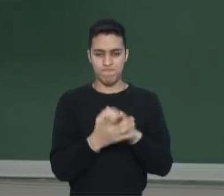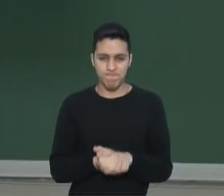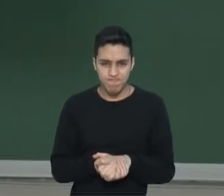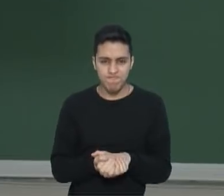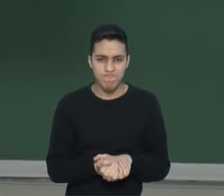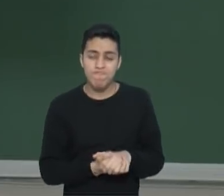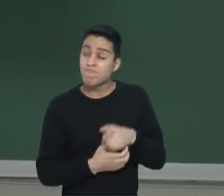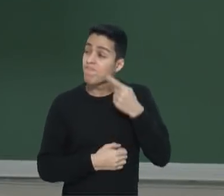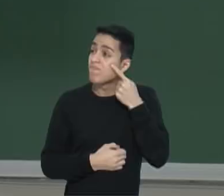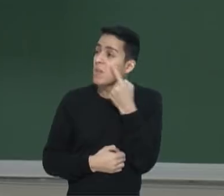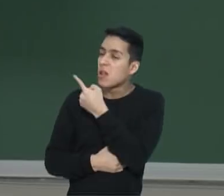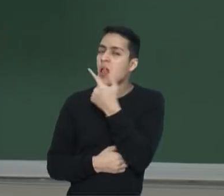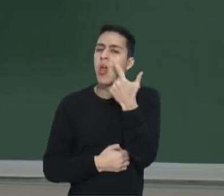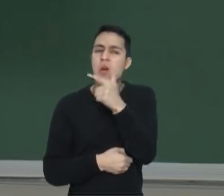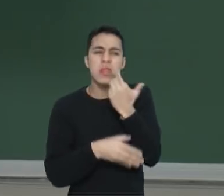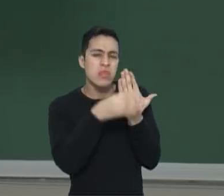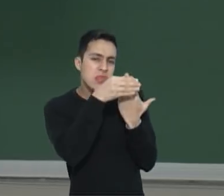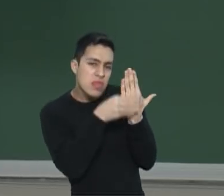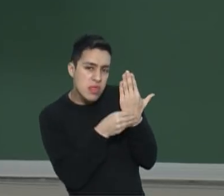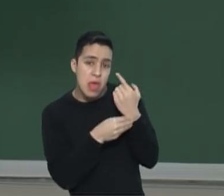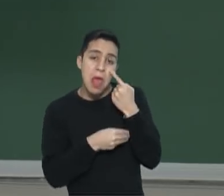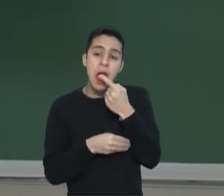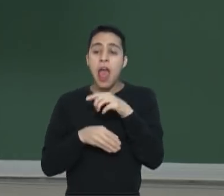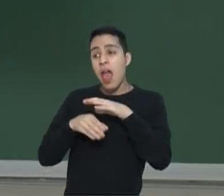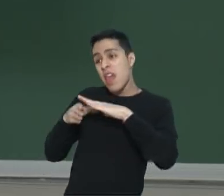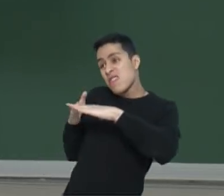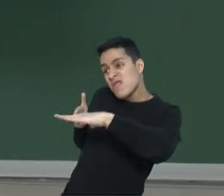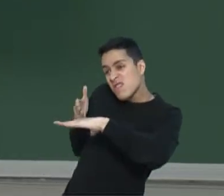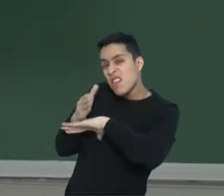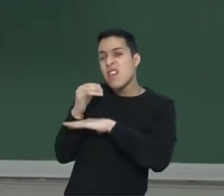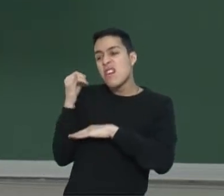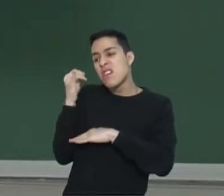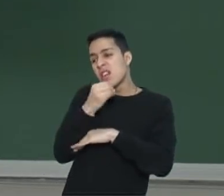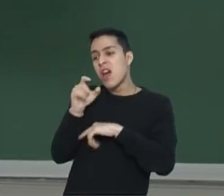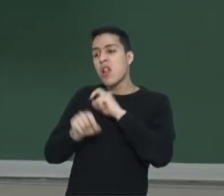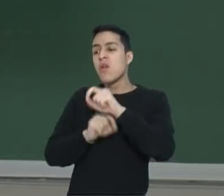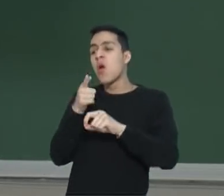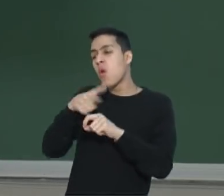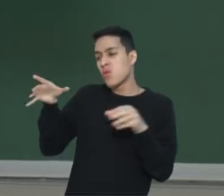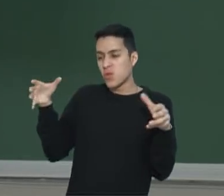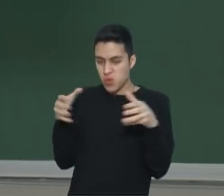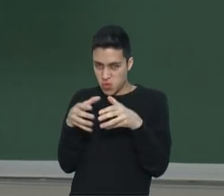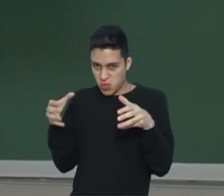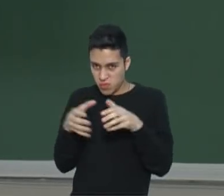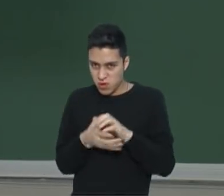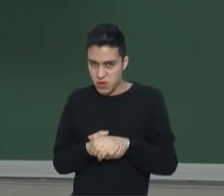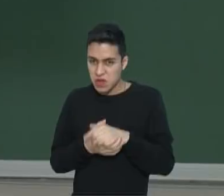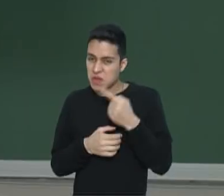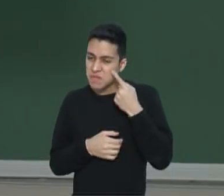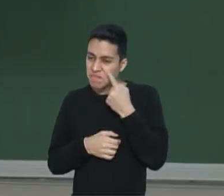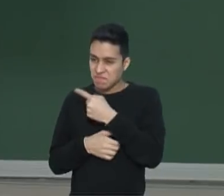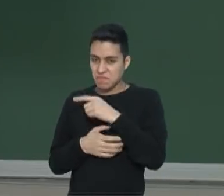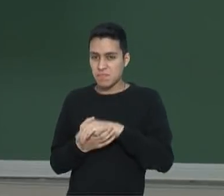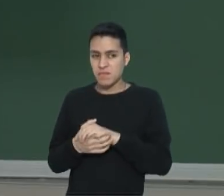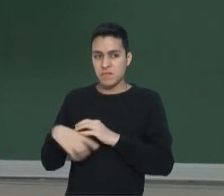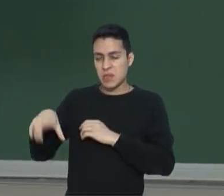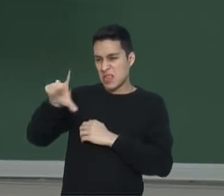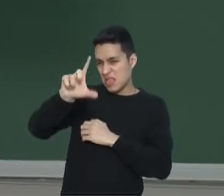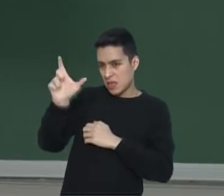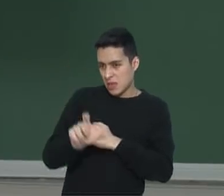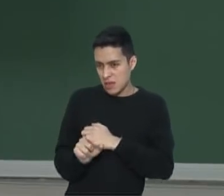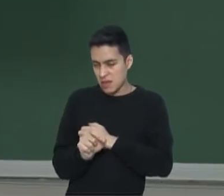gente tem outra fonte, a invasão da Itália pelos lombardos. Né? Daí ali Alboino, rei dos lombardos